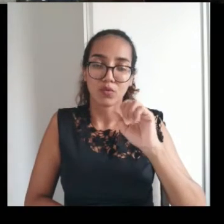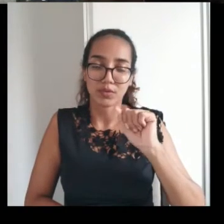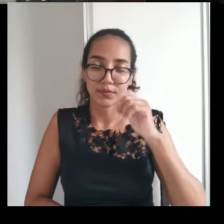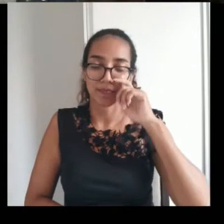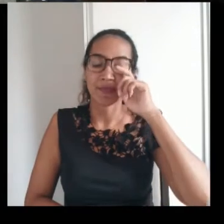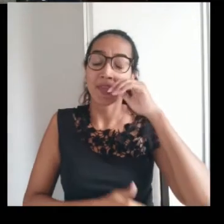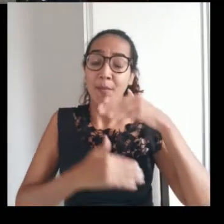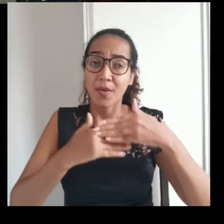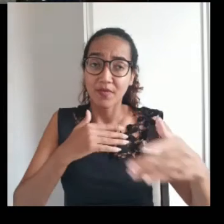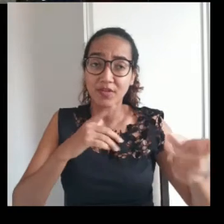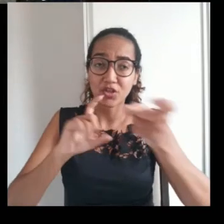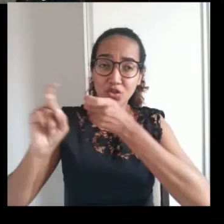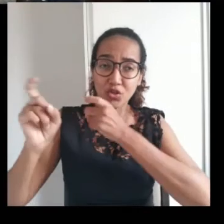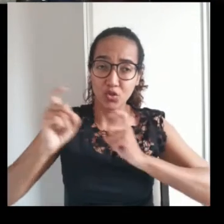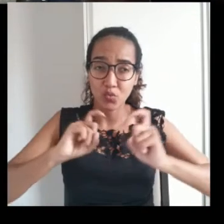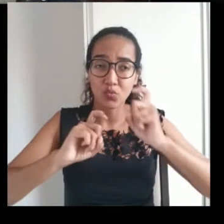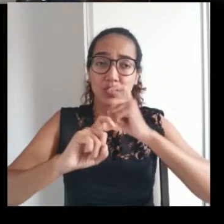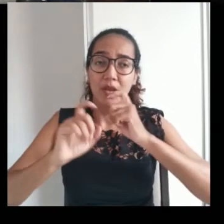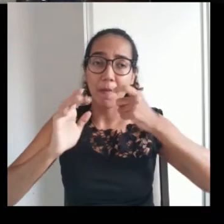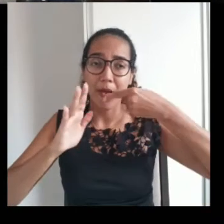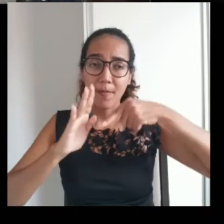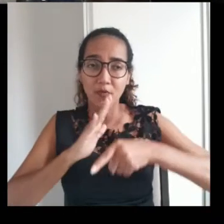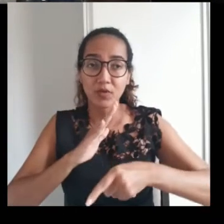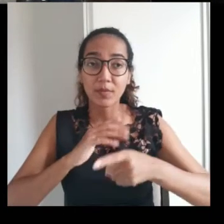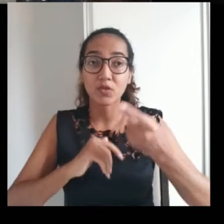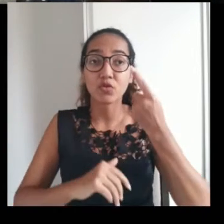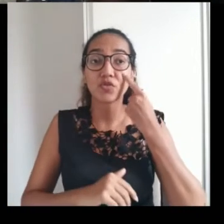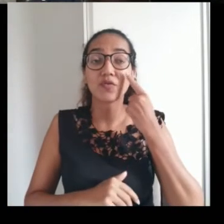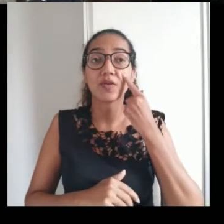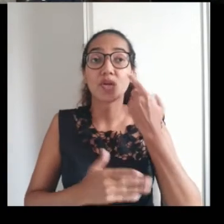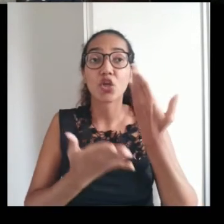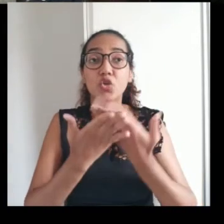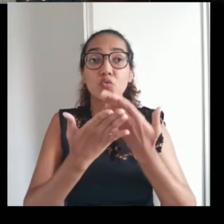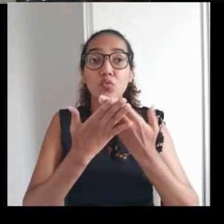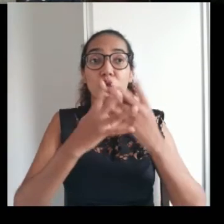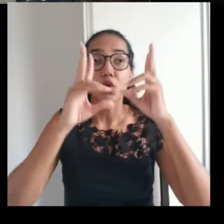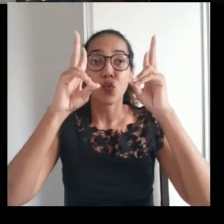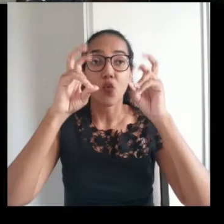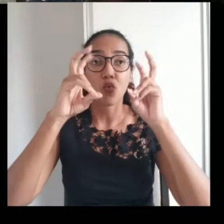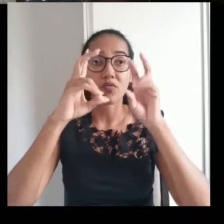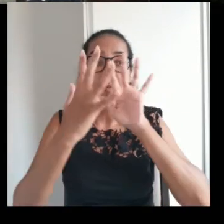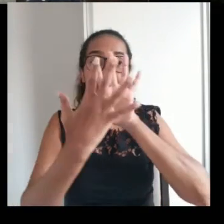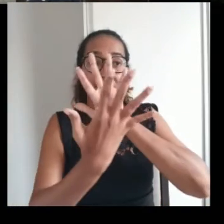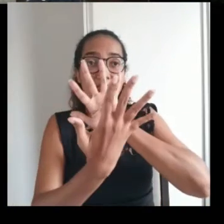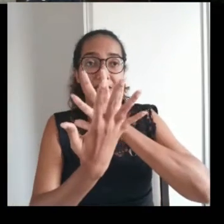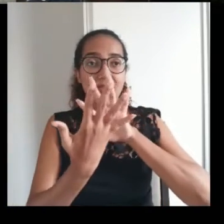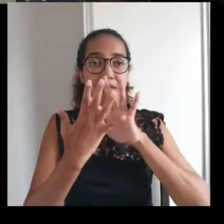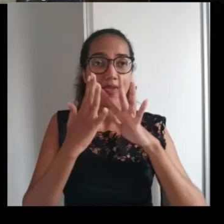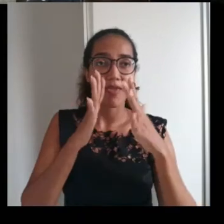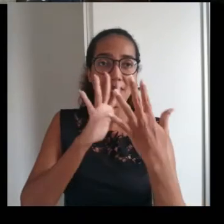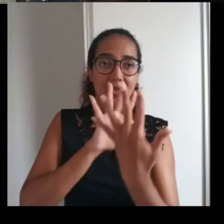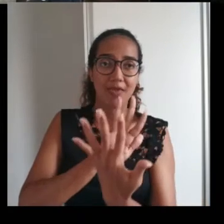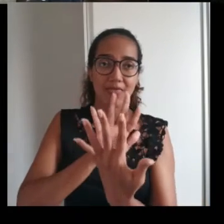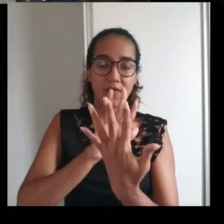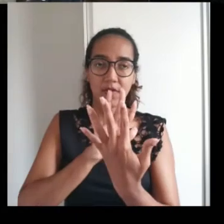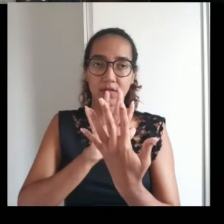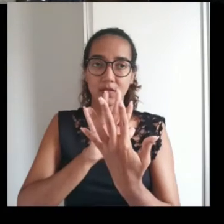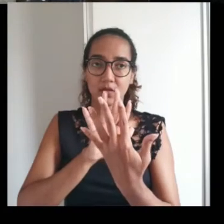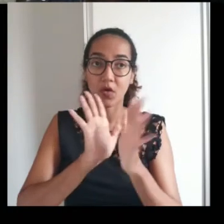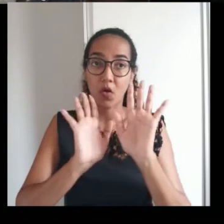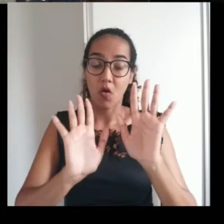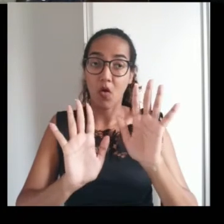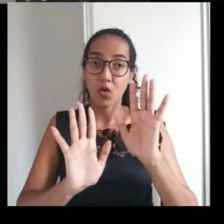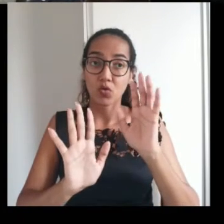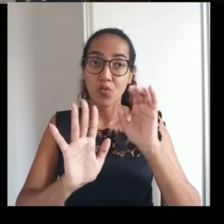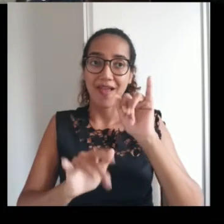tópico aí quando a gente estiver vendo o assunto de interfaces, tá certo? Aí vocês vão entender, né? Não é interface gráfica não, tá? É